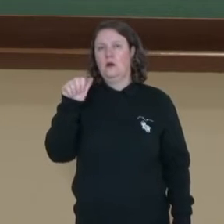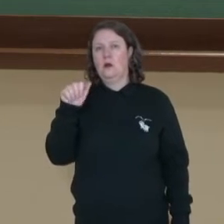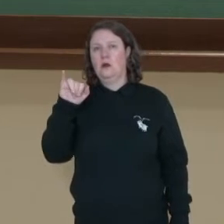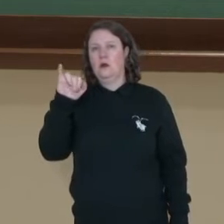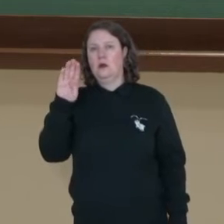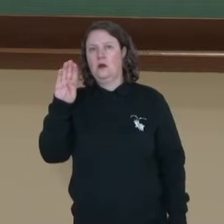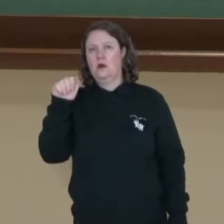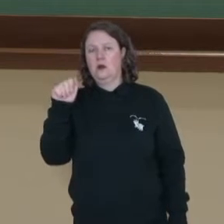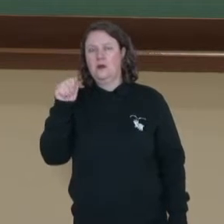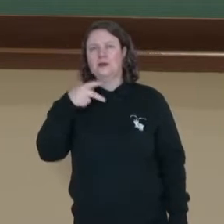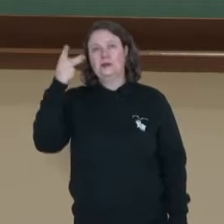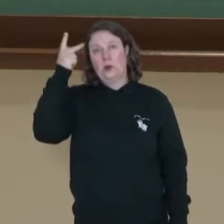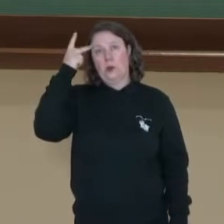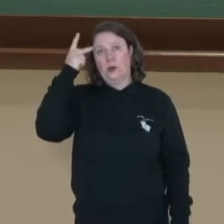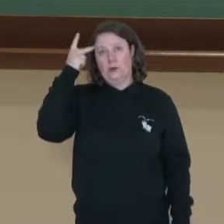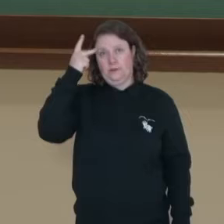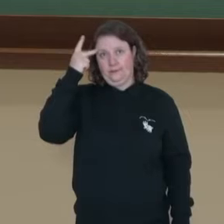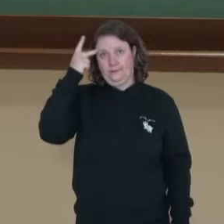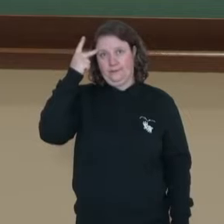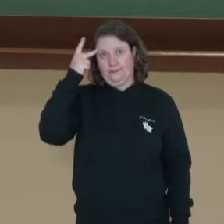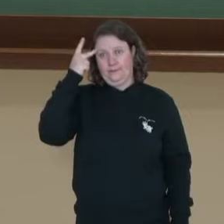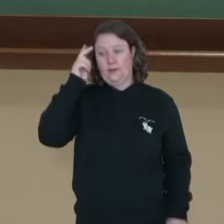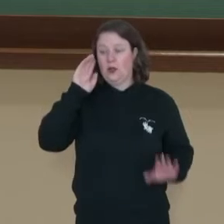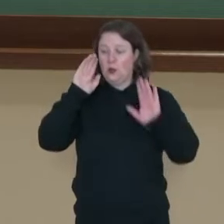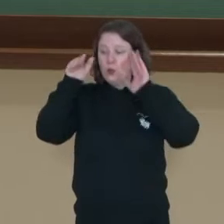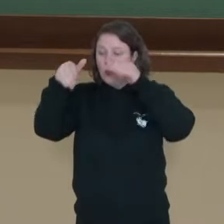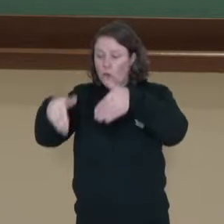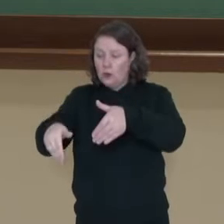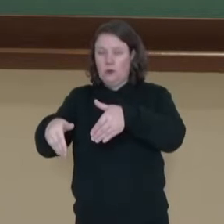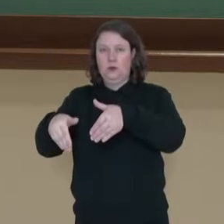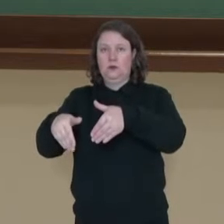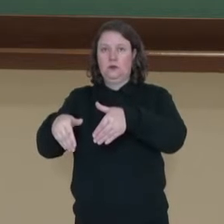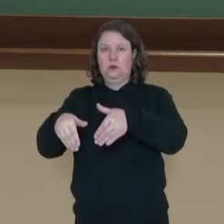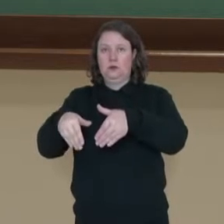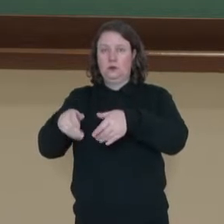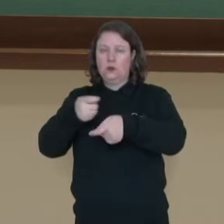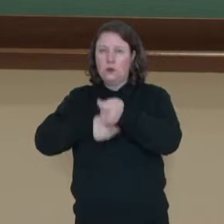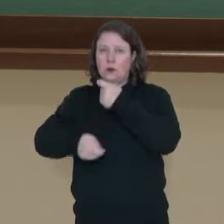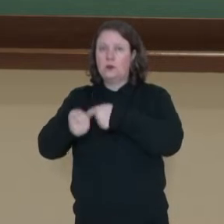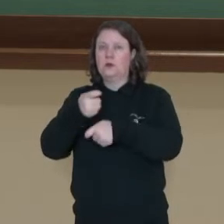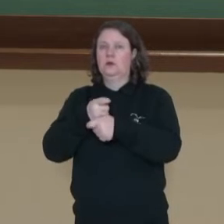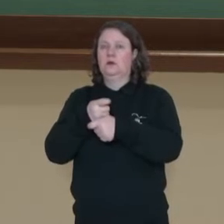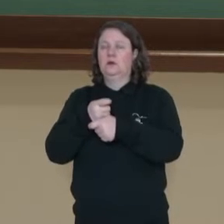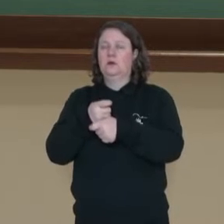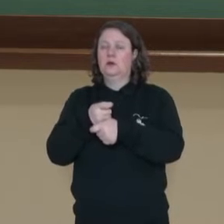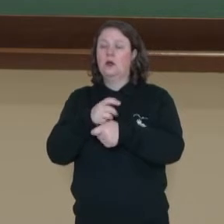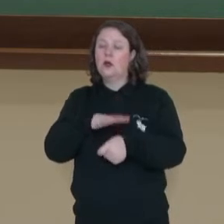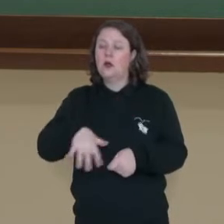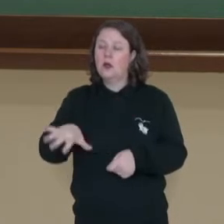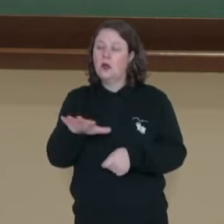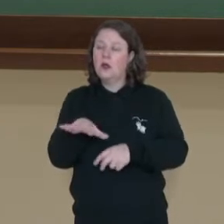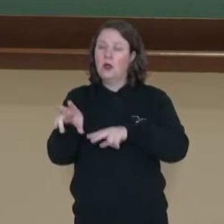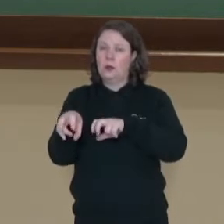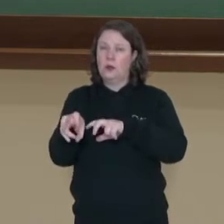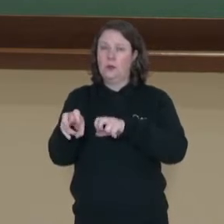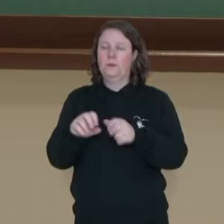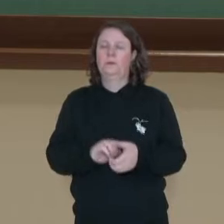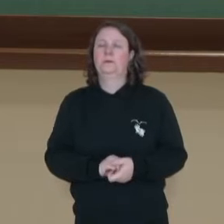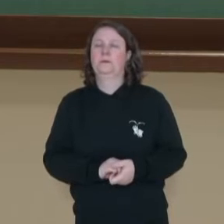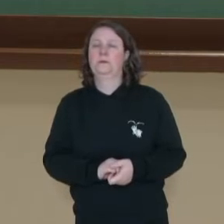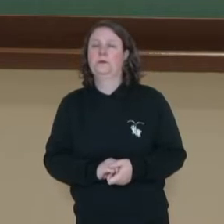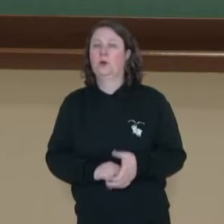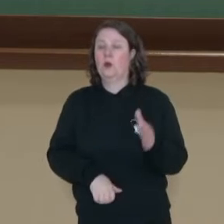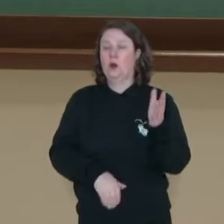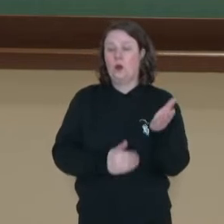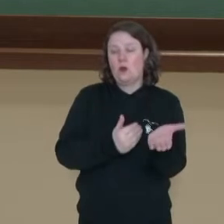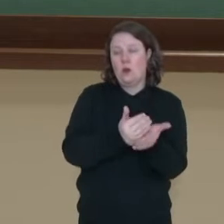de uma agricultura comercial. Então nós temos essas áreas de produção cafeeira no Brasil. Começa ali no Rio